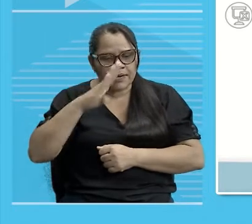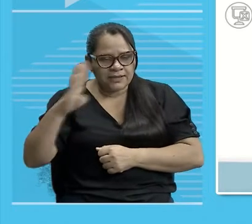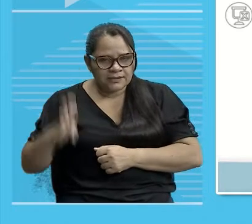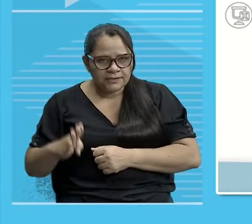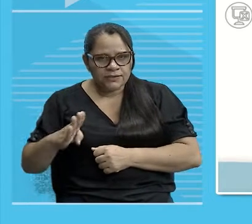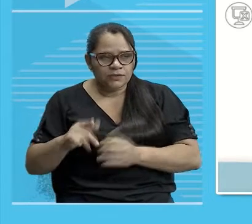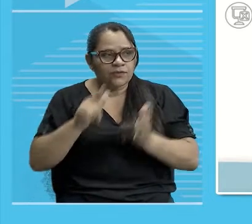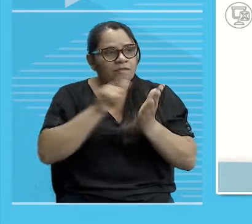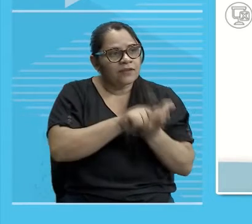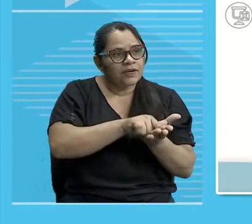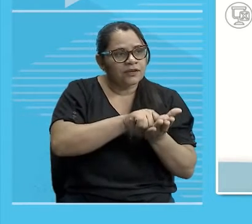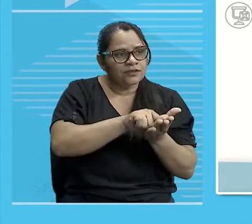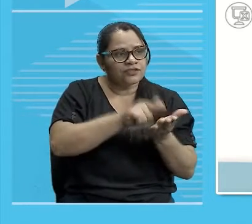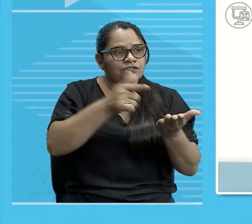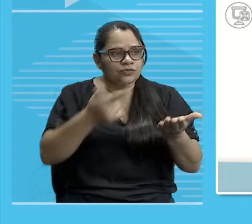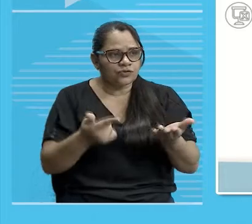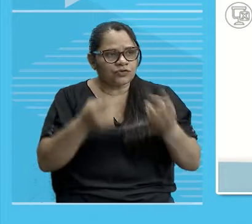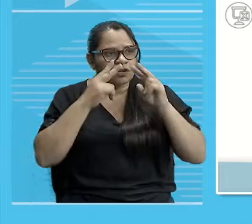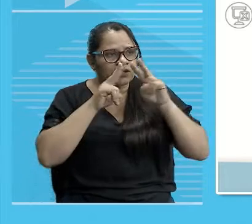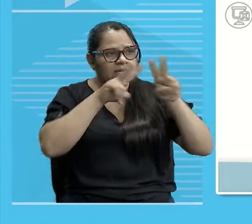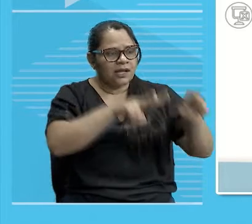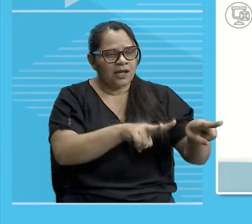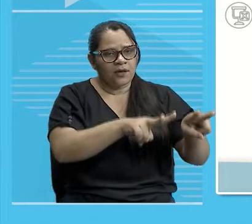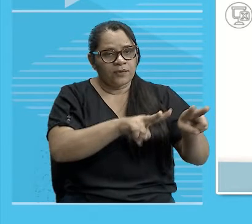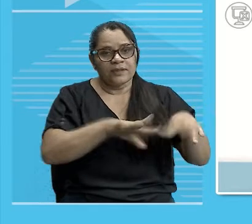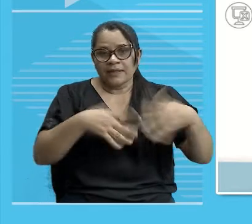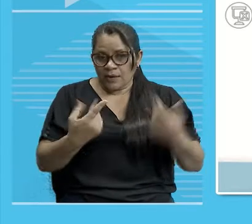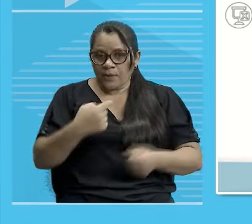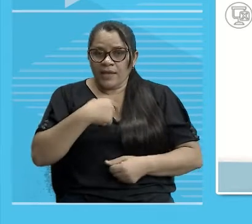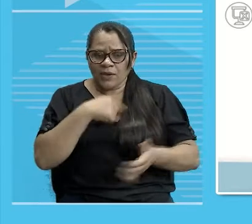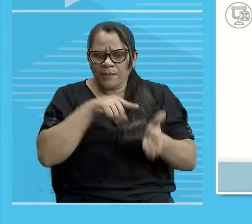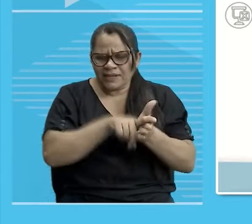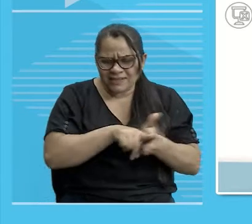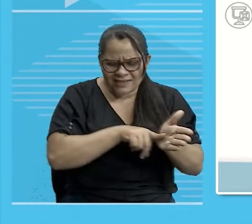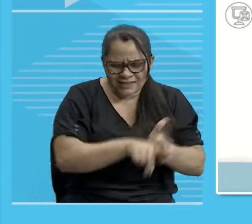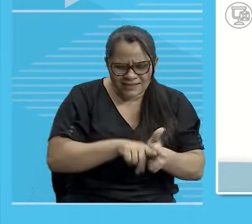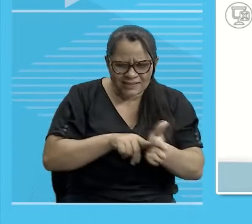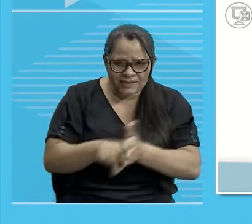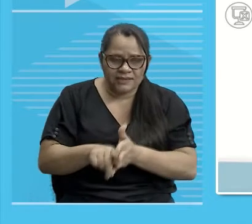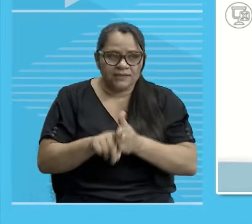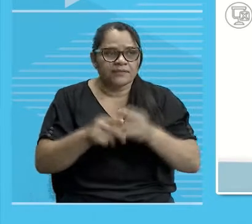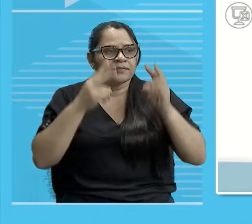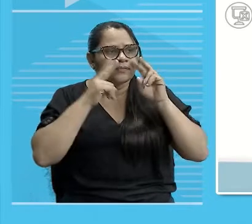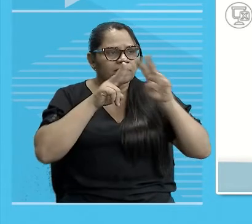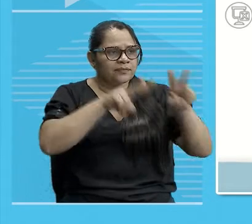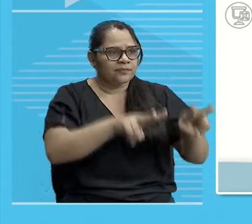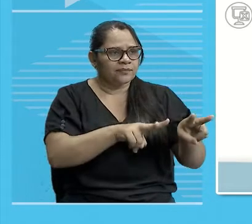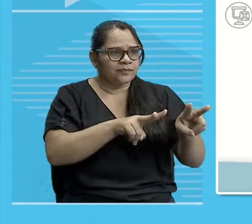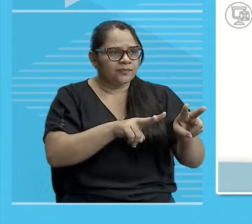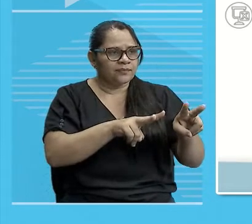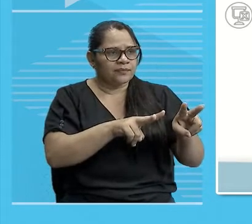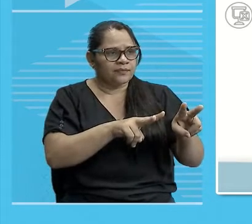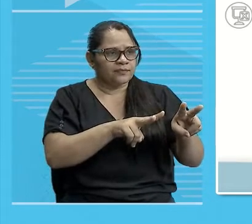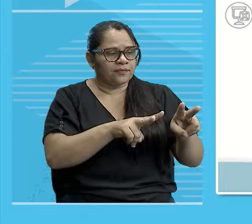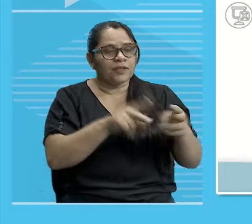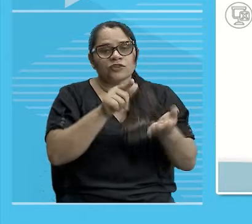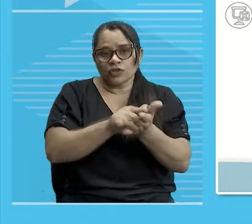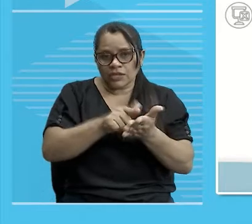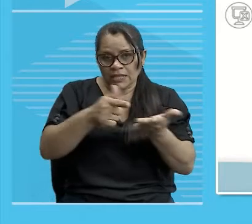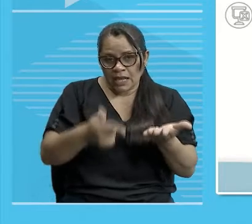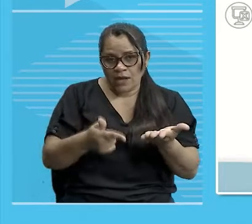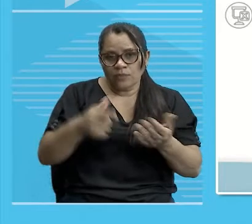página exatamente eu fiz uma pesquisa longa sobre o assunto Tá bom turma Jornal do